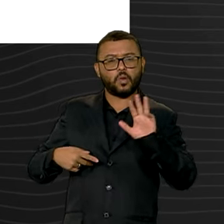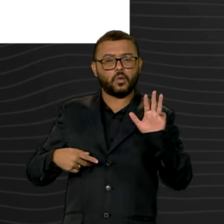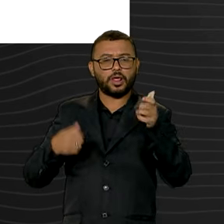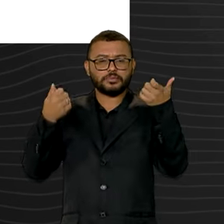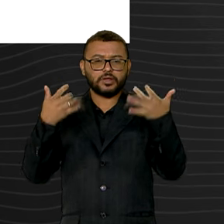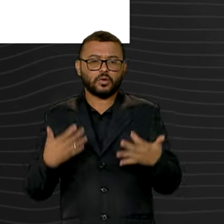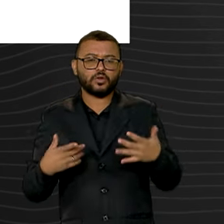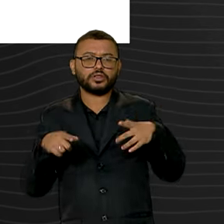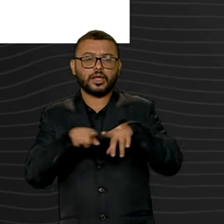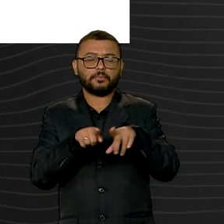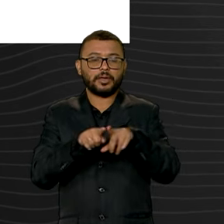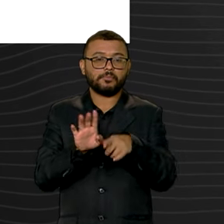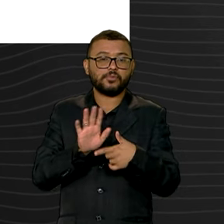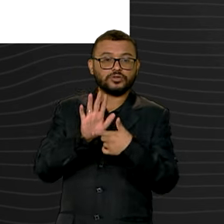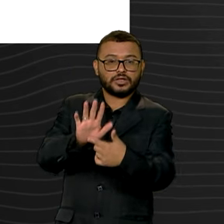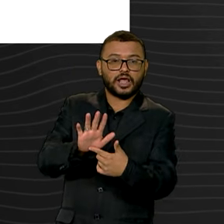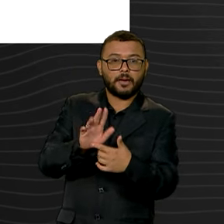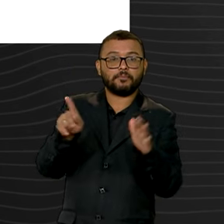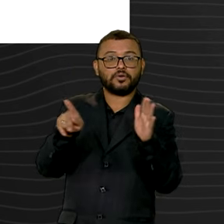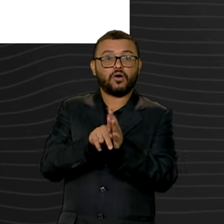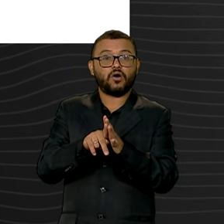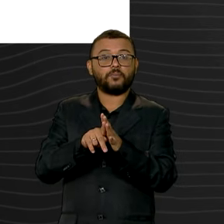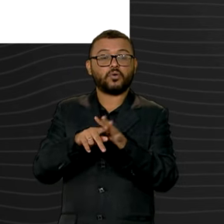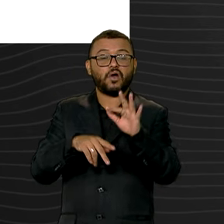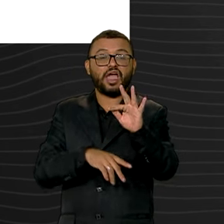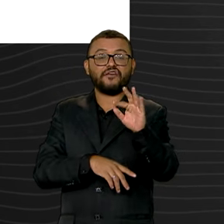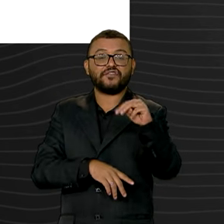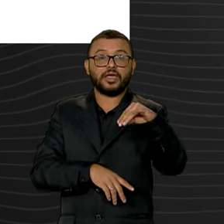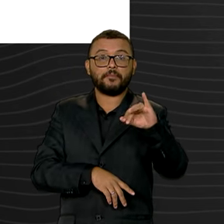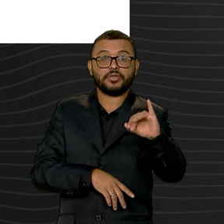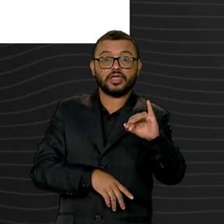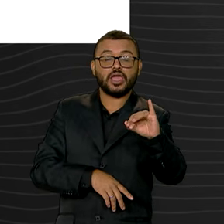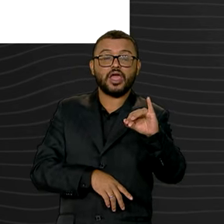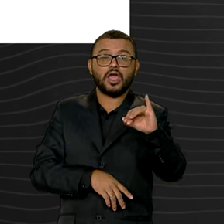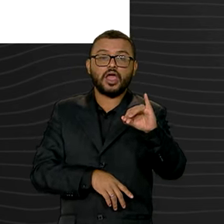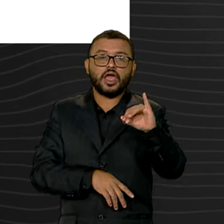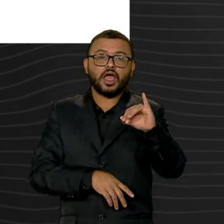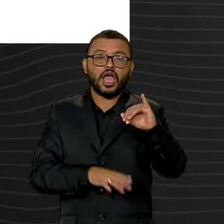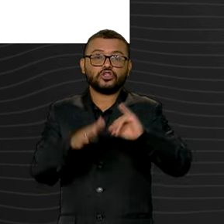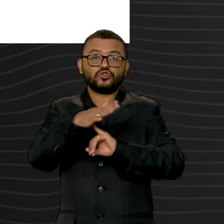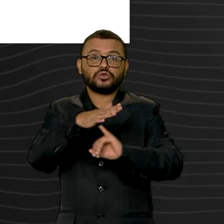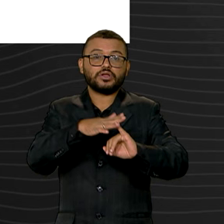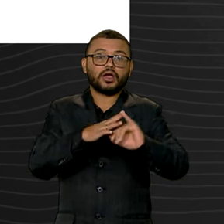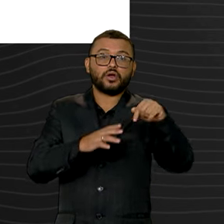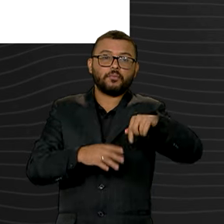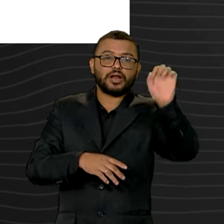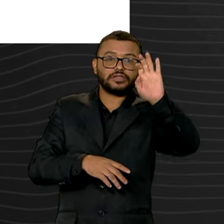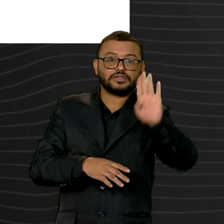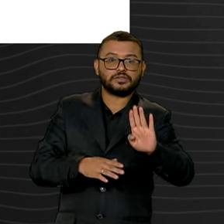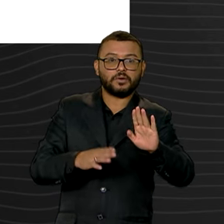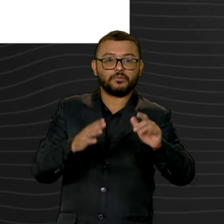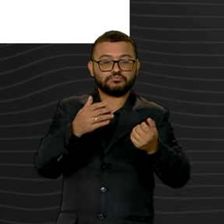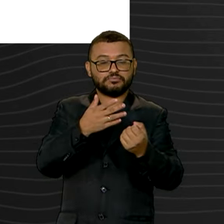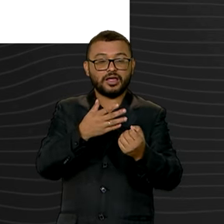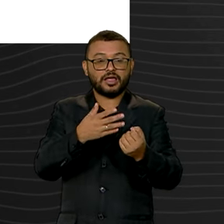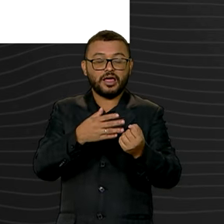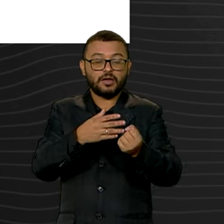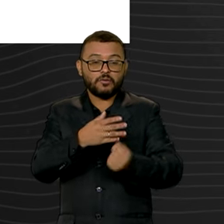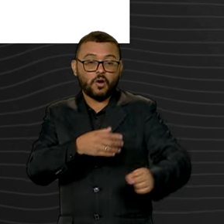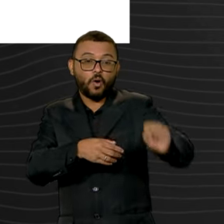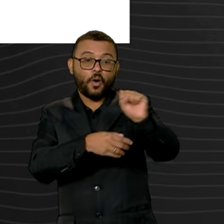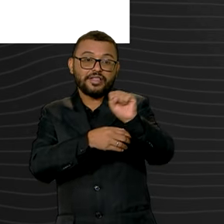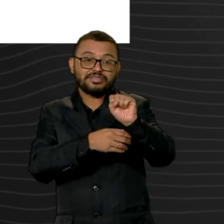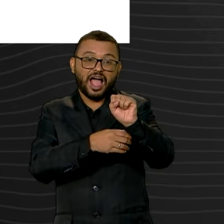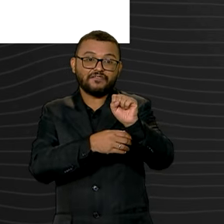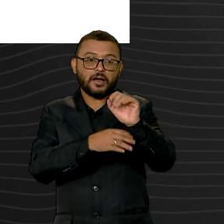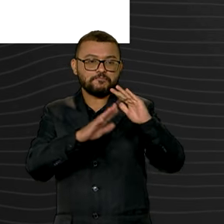uma projeção do Fundo Monetário Internacional, o FMI. Segundo a instituição, o Brasil chegará ao posto de 8ª maior